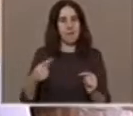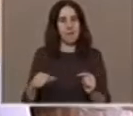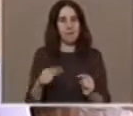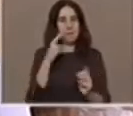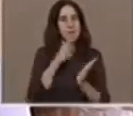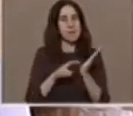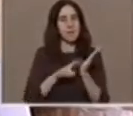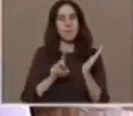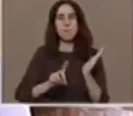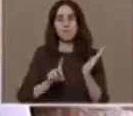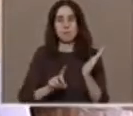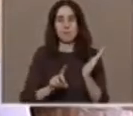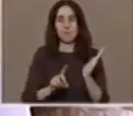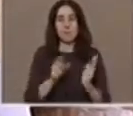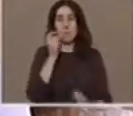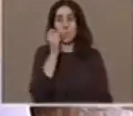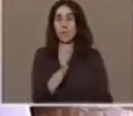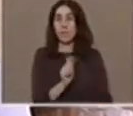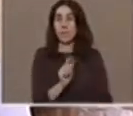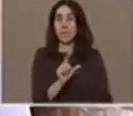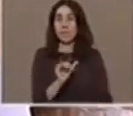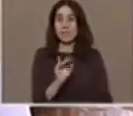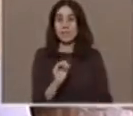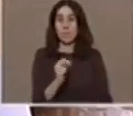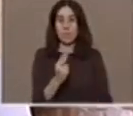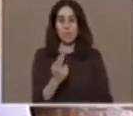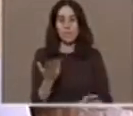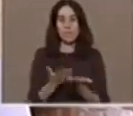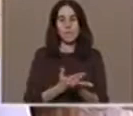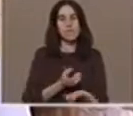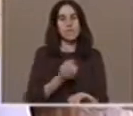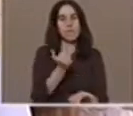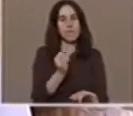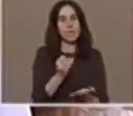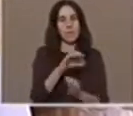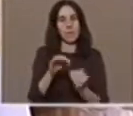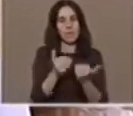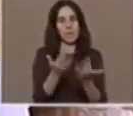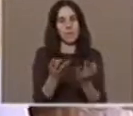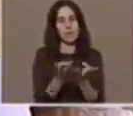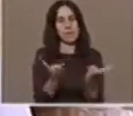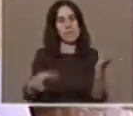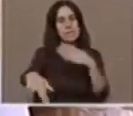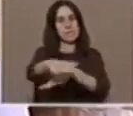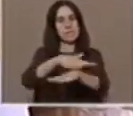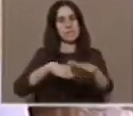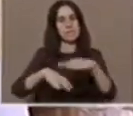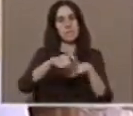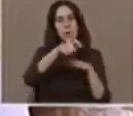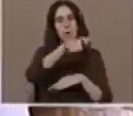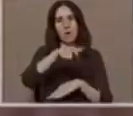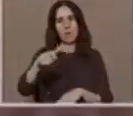primeira leitura, quando Eliseu oferece 20 pães para alimentar uma multidão de 100